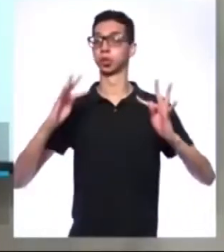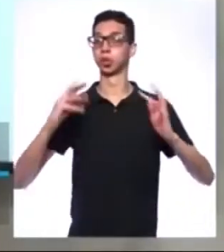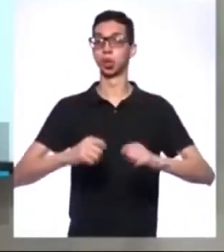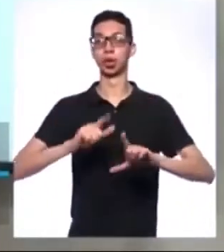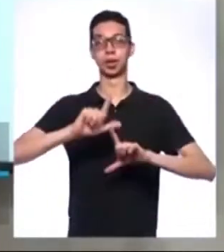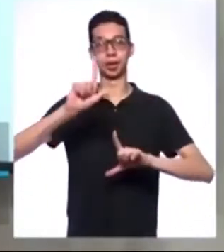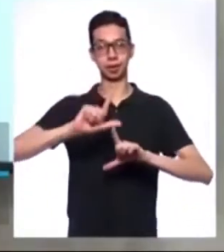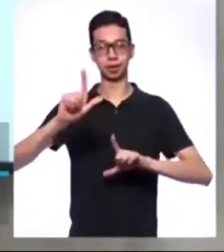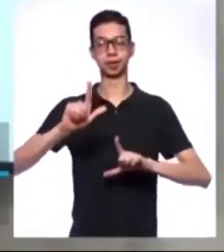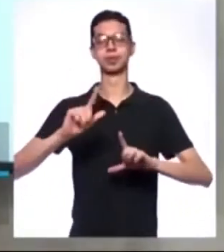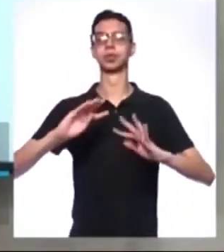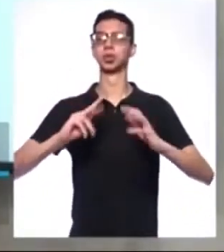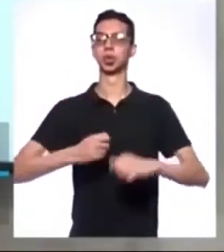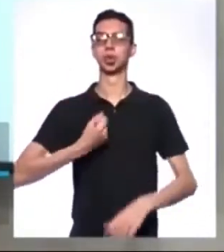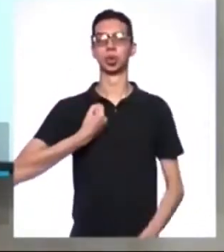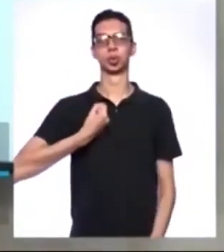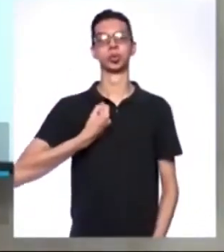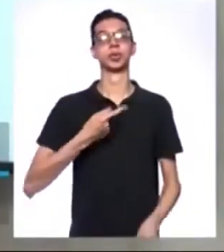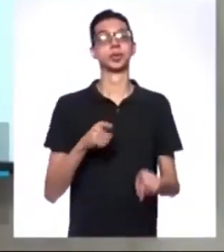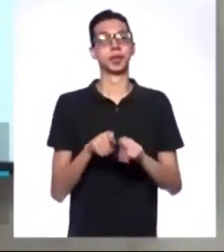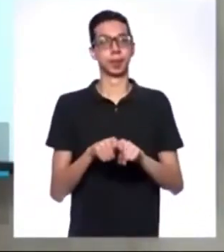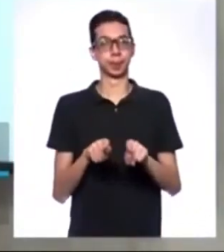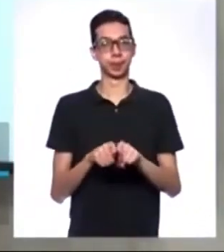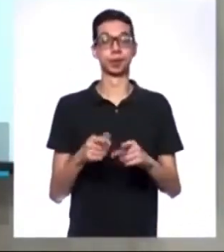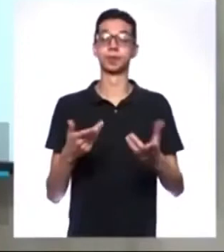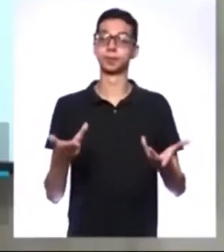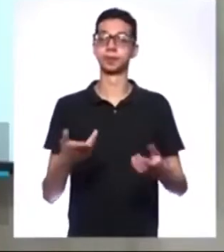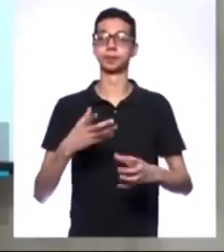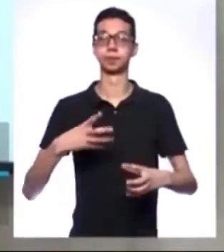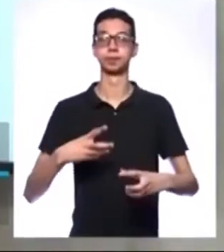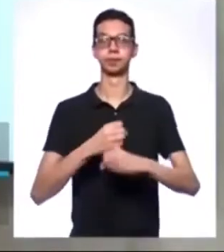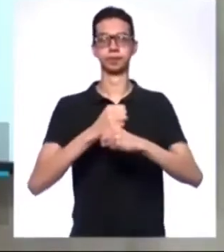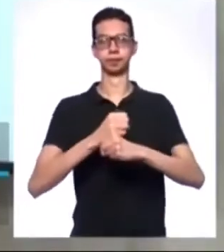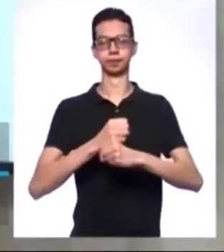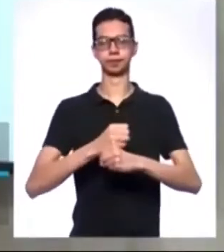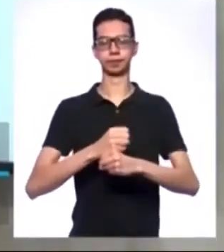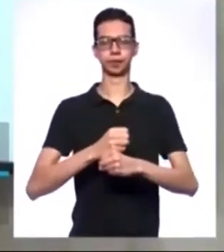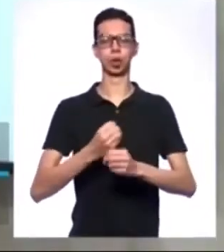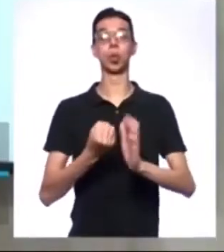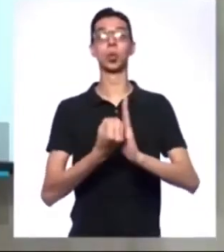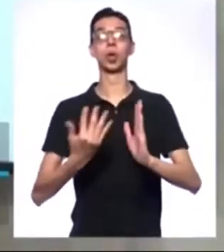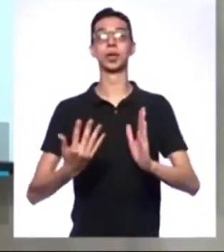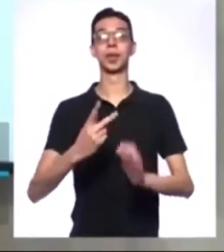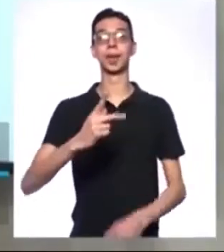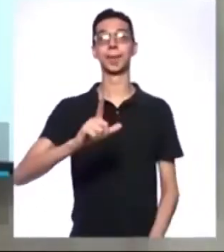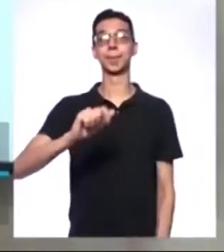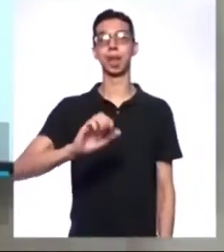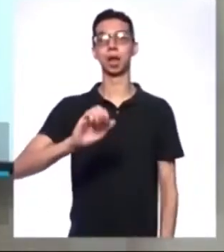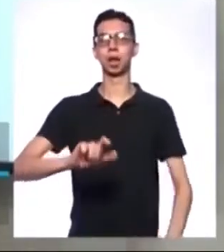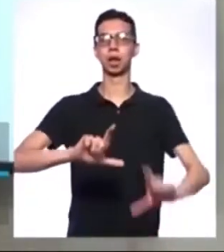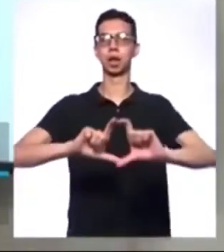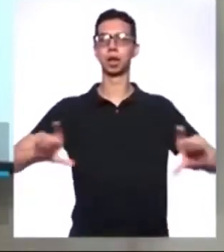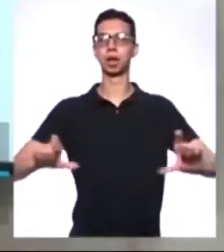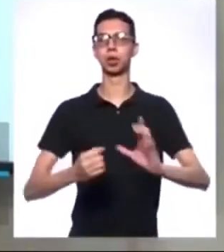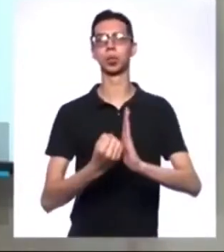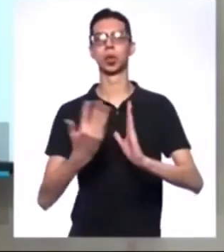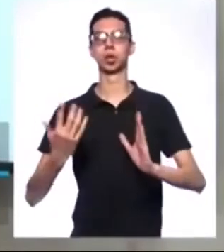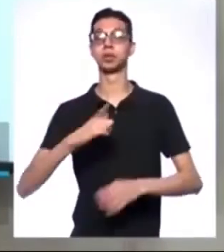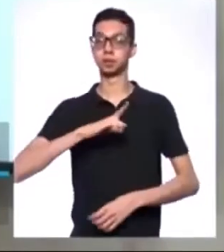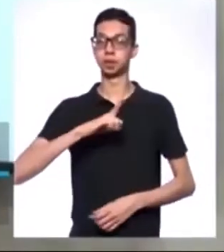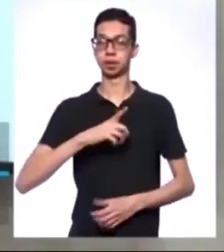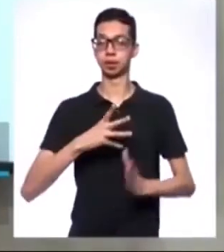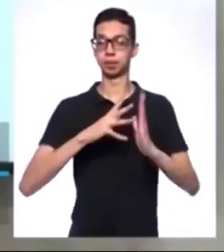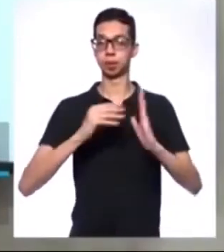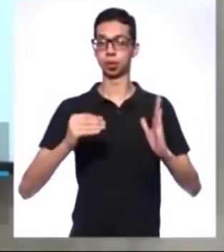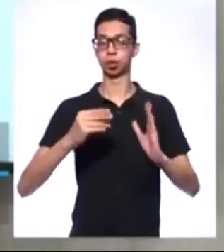letras de todos os algarismos E aí você gera o total de placas disponíveis nesse formato que nós temos o nosso